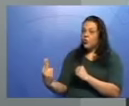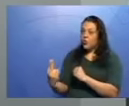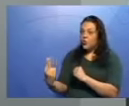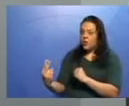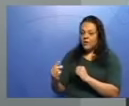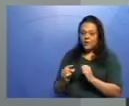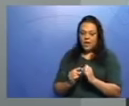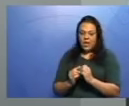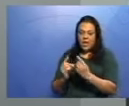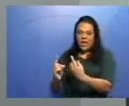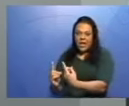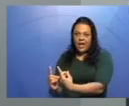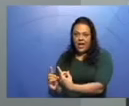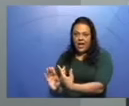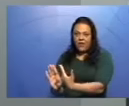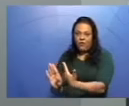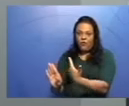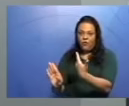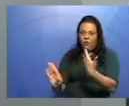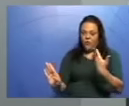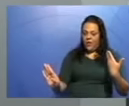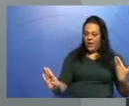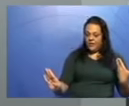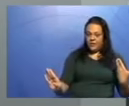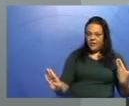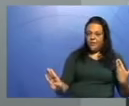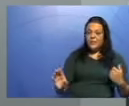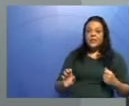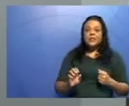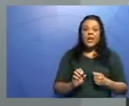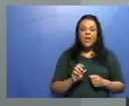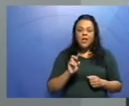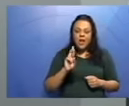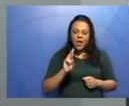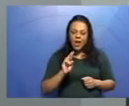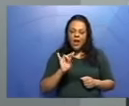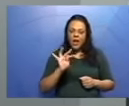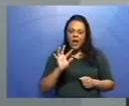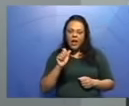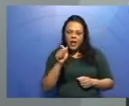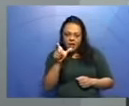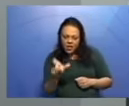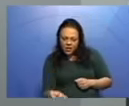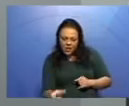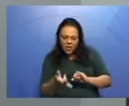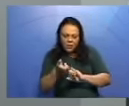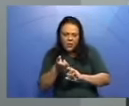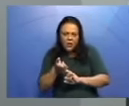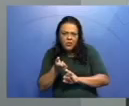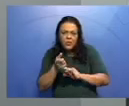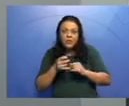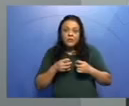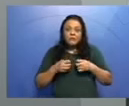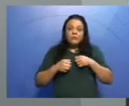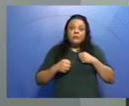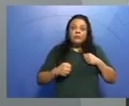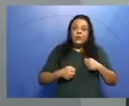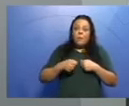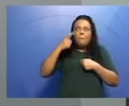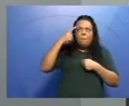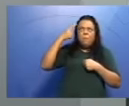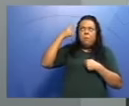se afastar. E Rita, que é sua amante, o que ela sente? Ela pensa, na cabecinha inocente